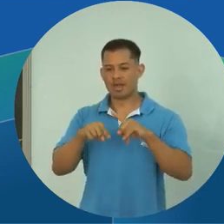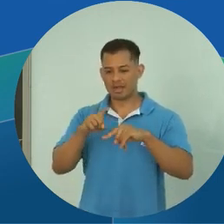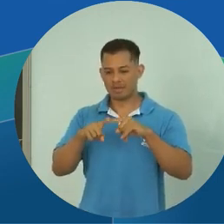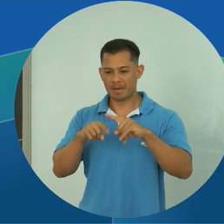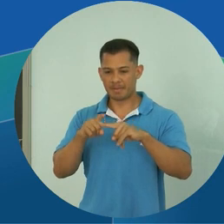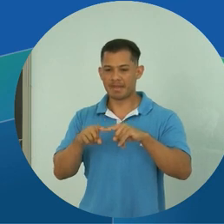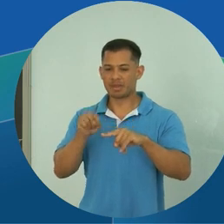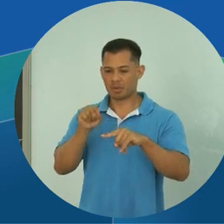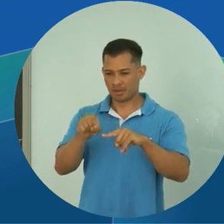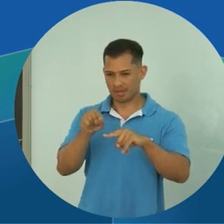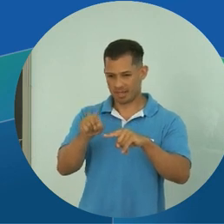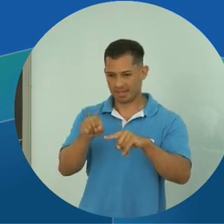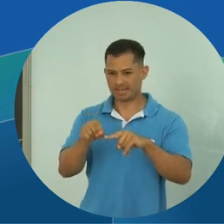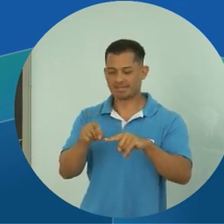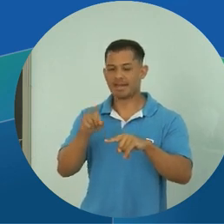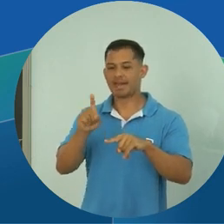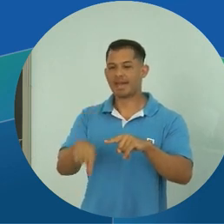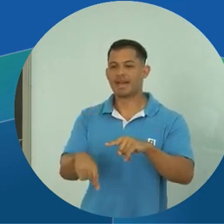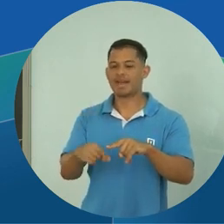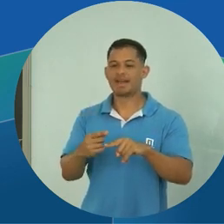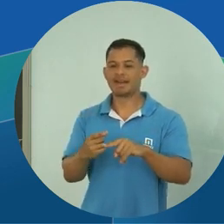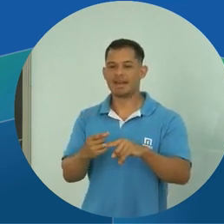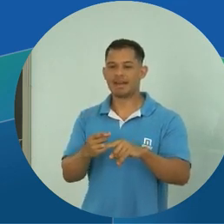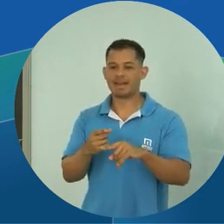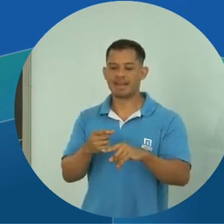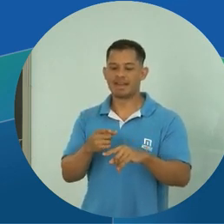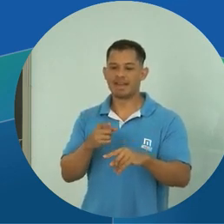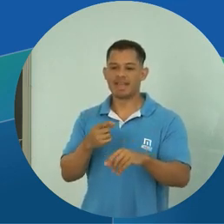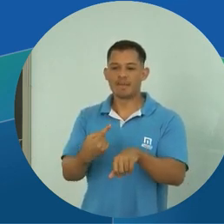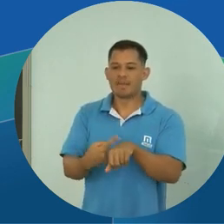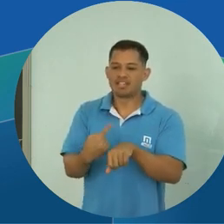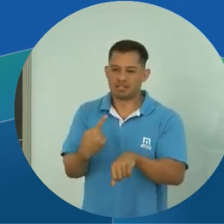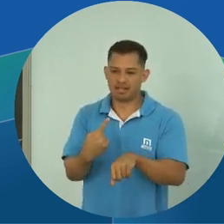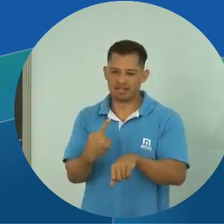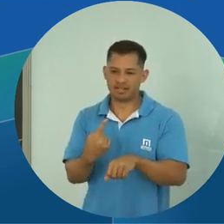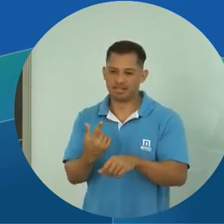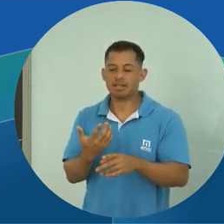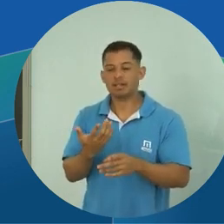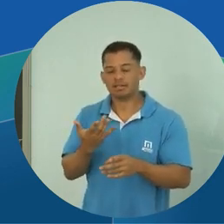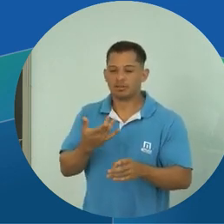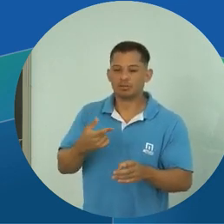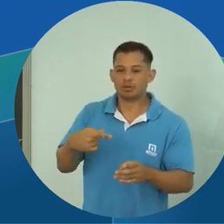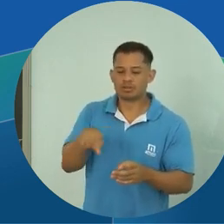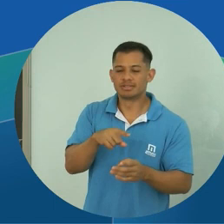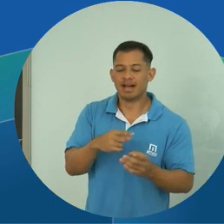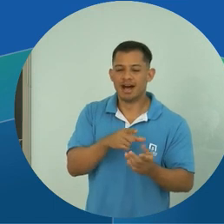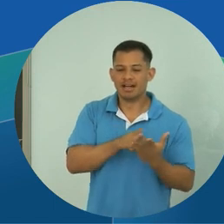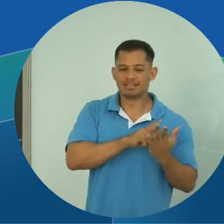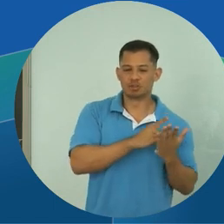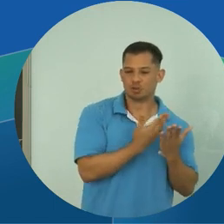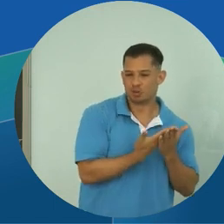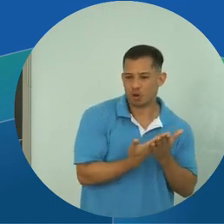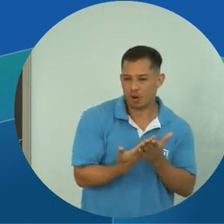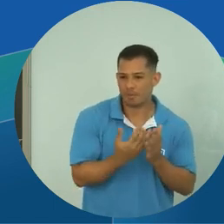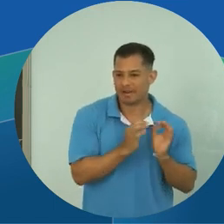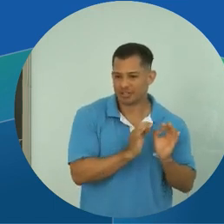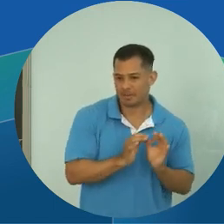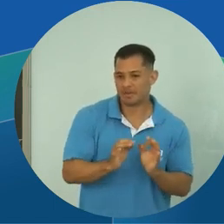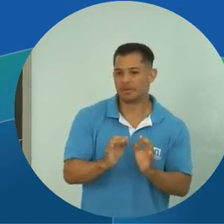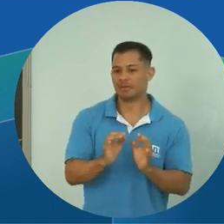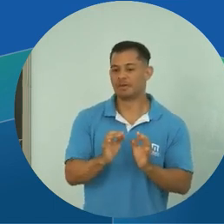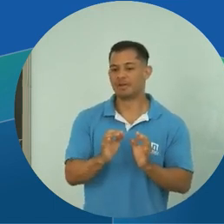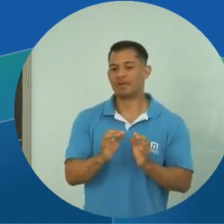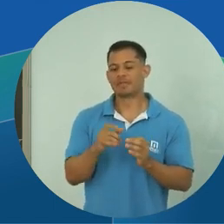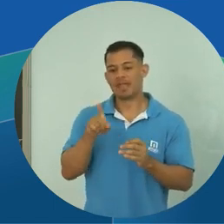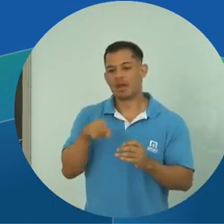mais prática, é a parte mais imediata e é o final de todo um estudo de planejamento. Eu trouxe como exemplo aqui, que é um exemplo dessa